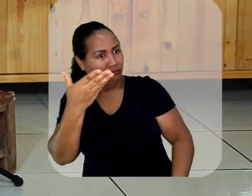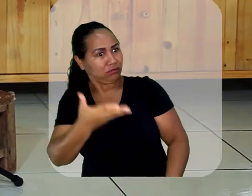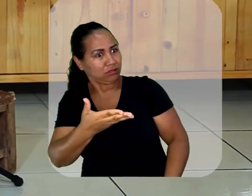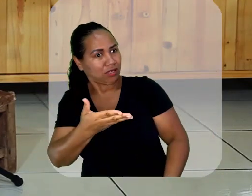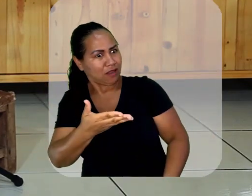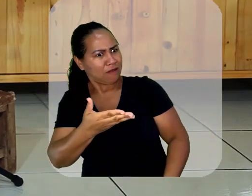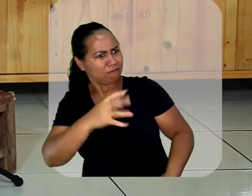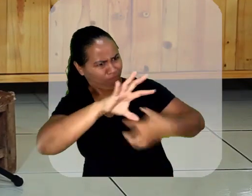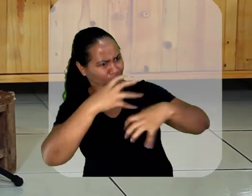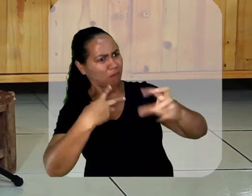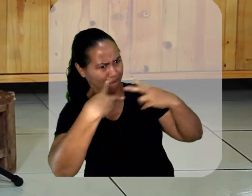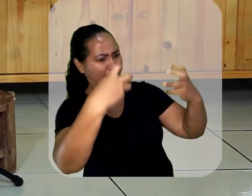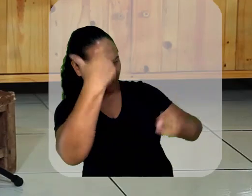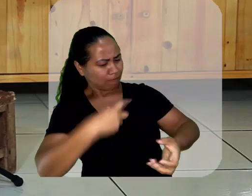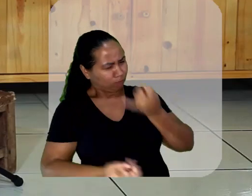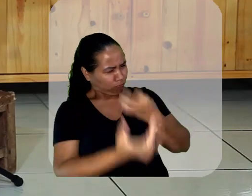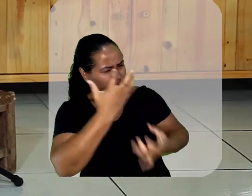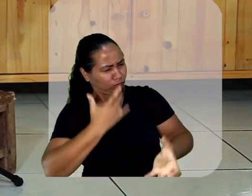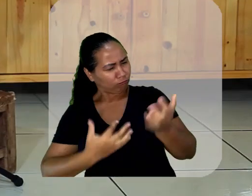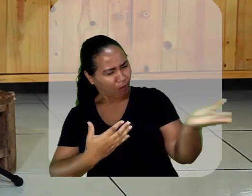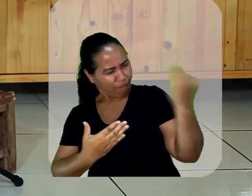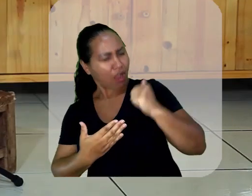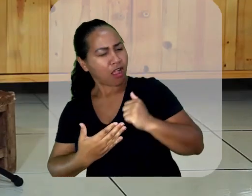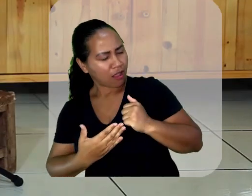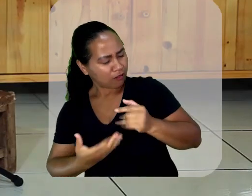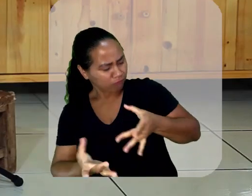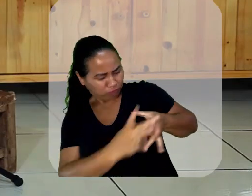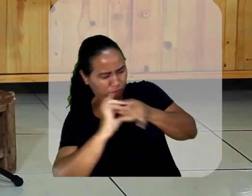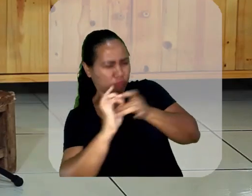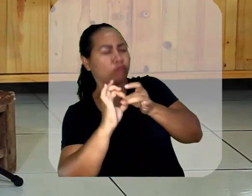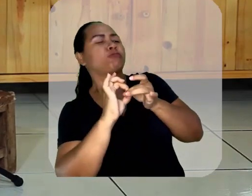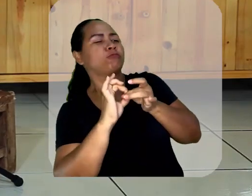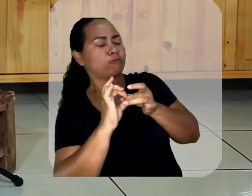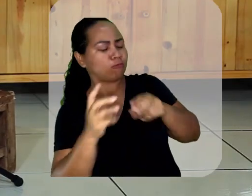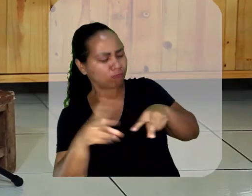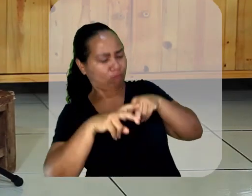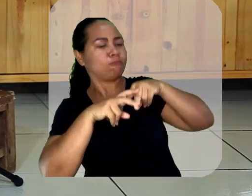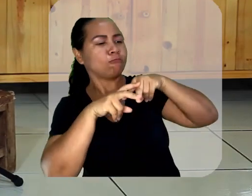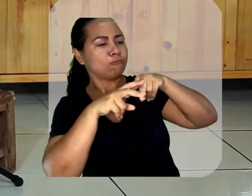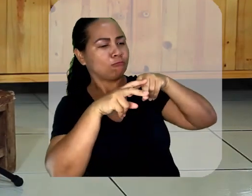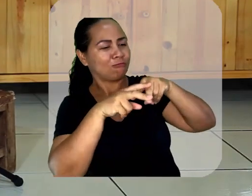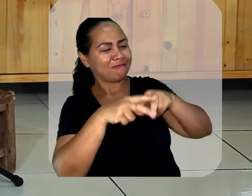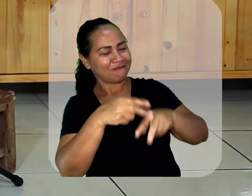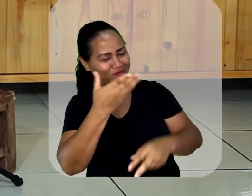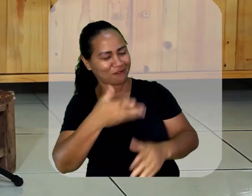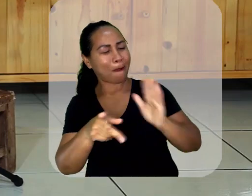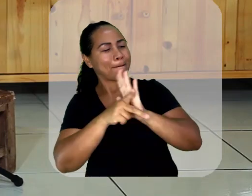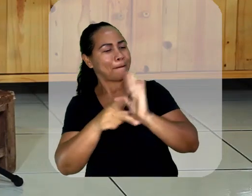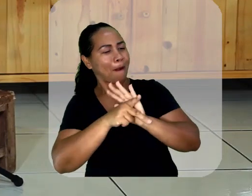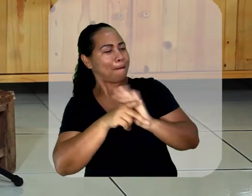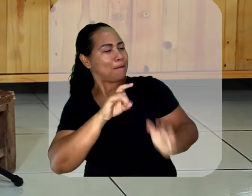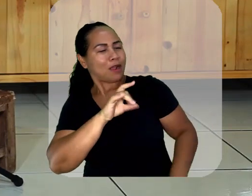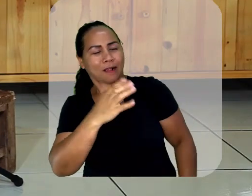é, traz que eu vou amansar, prendo no meu ventre terna, deixo ele na caverna,